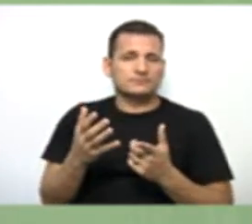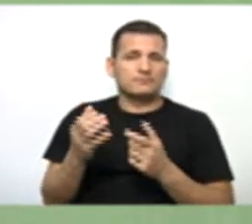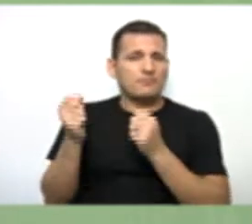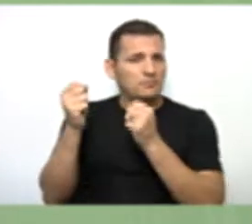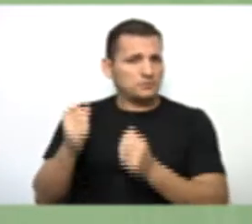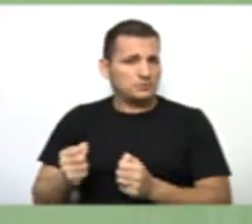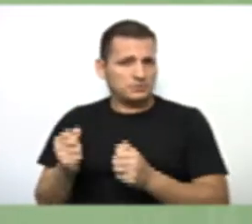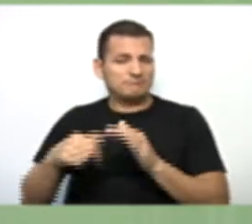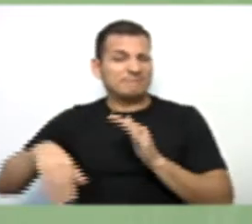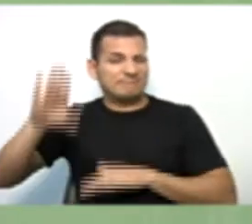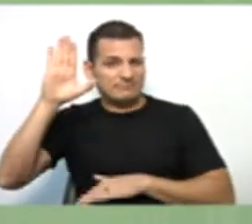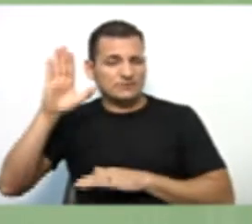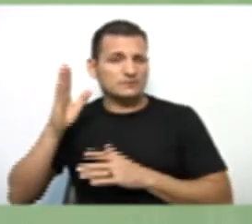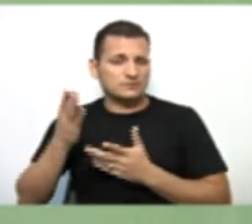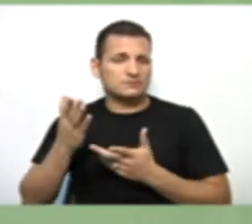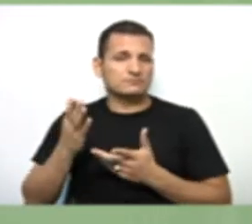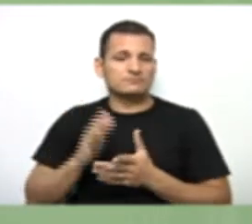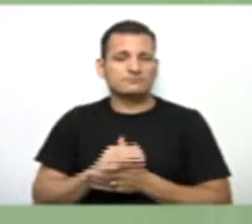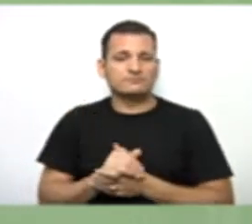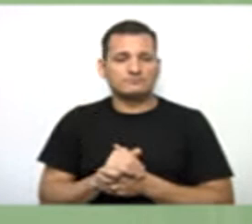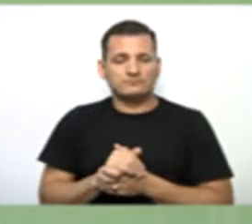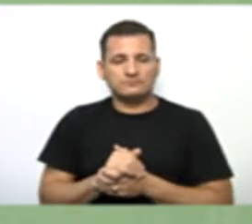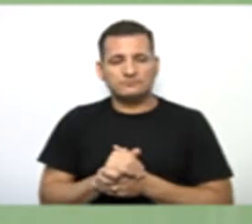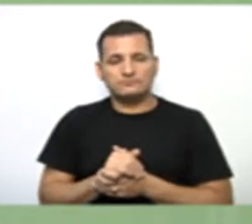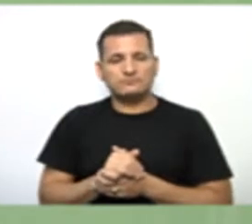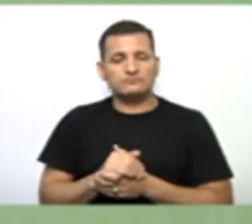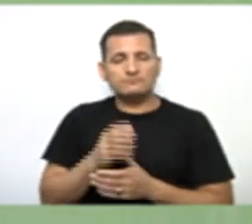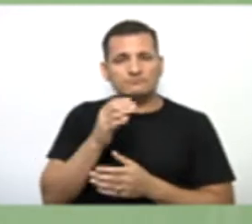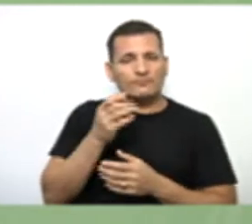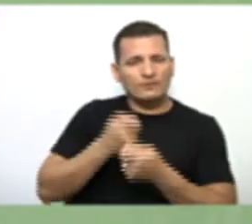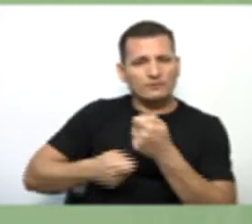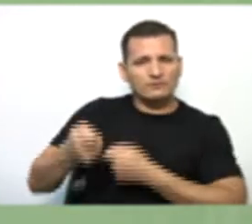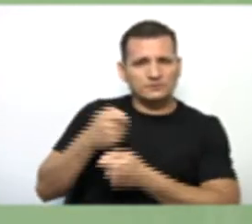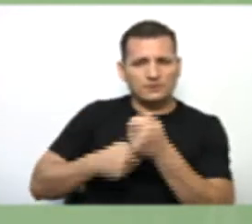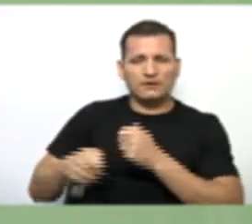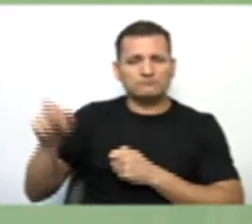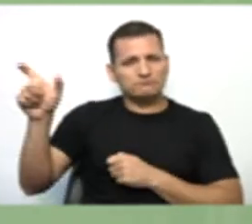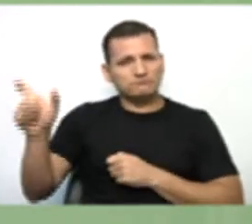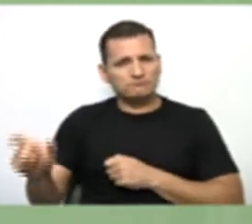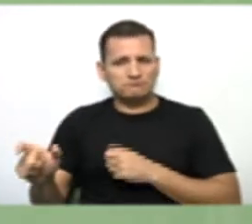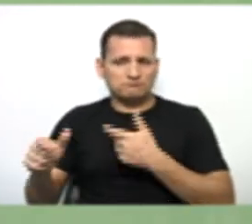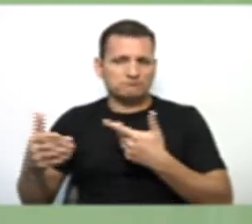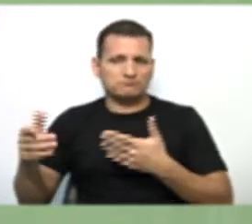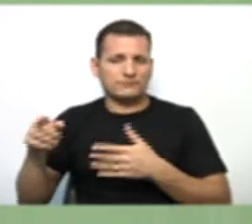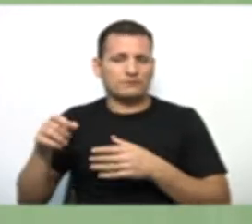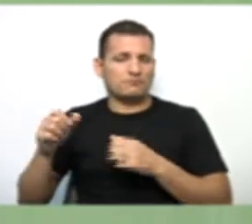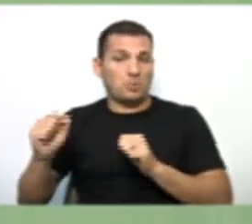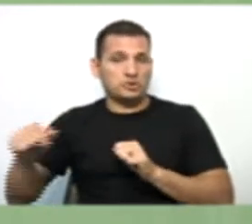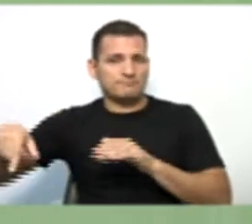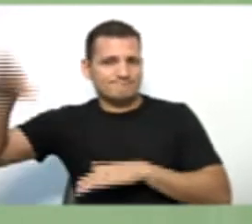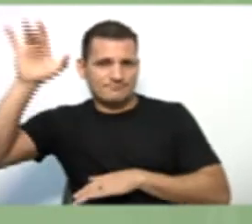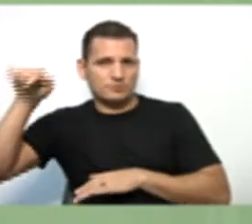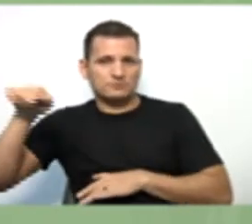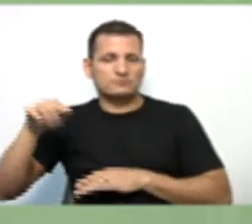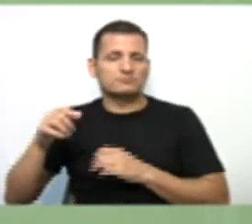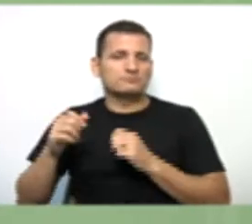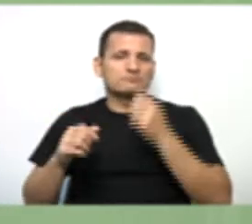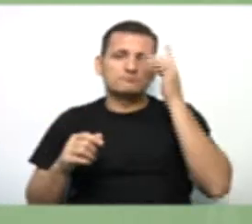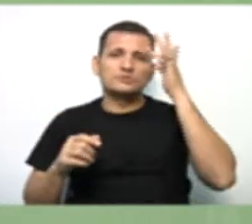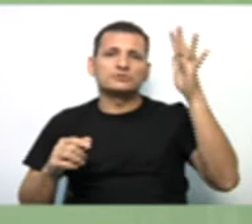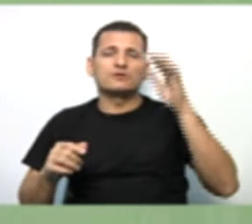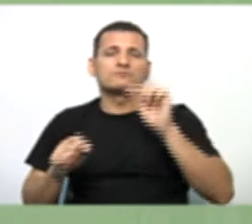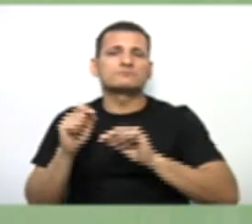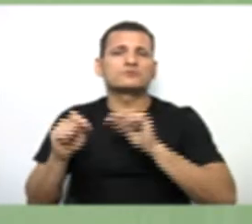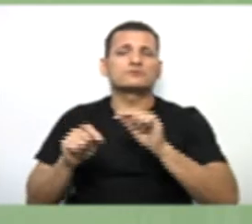seja excessivo, seja exagerado. Ao negociar com alguém cujo poder seja maior, deve-se imaginar o que